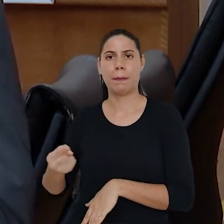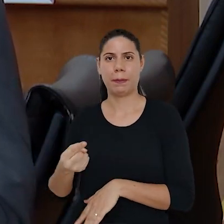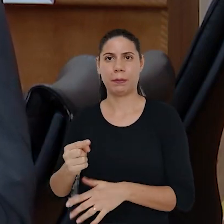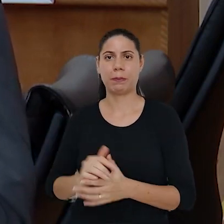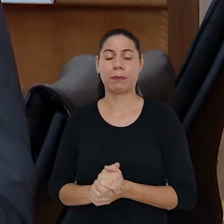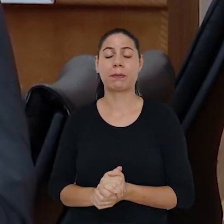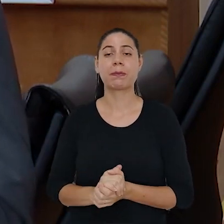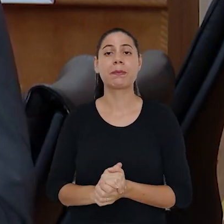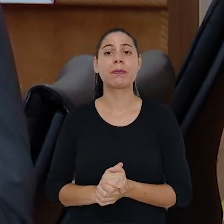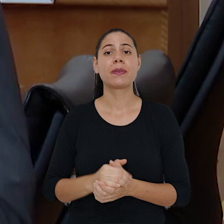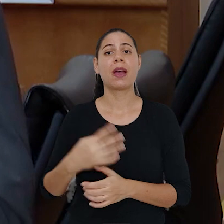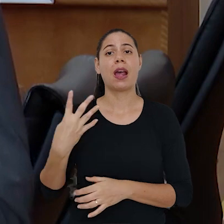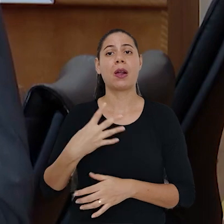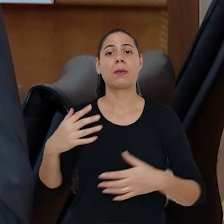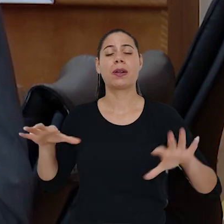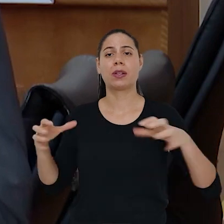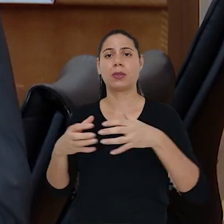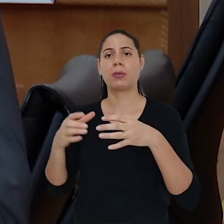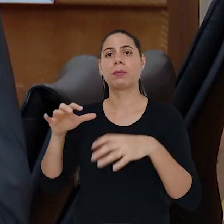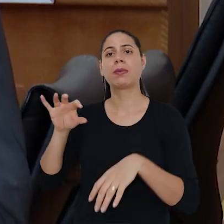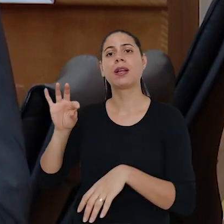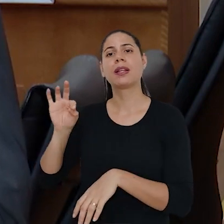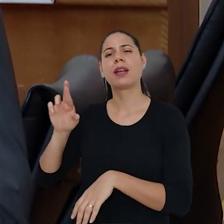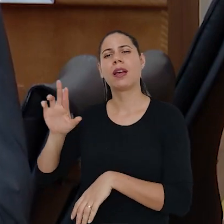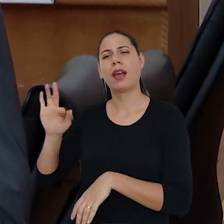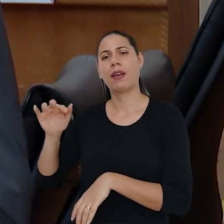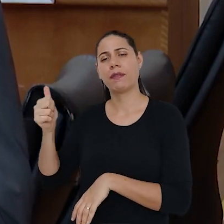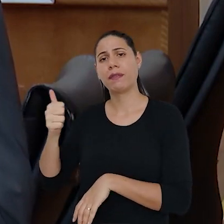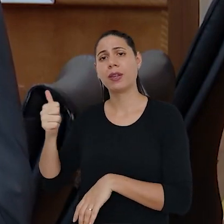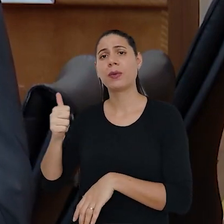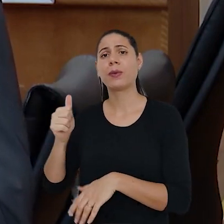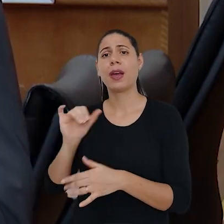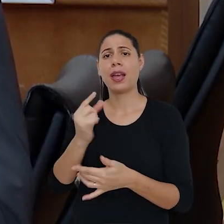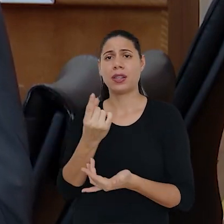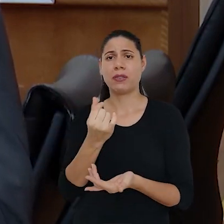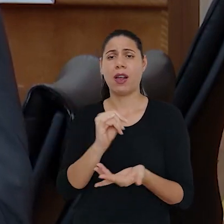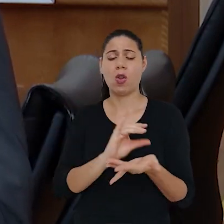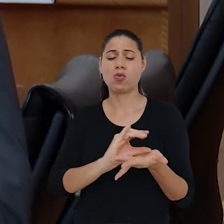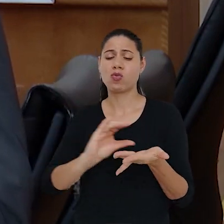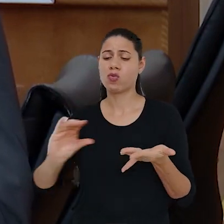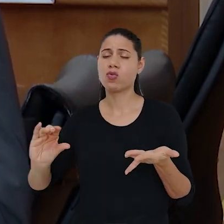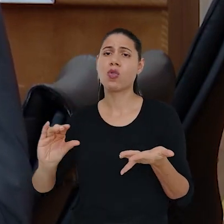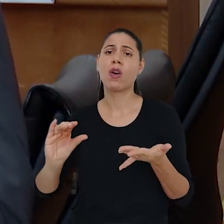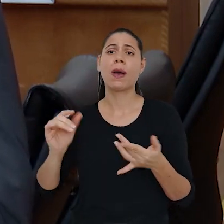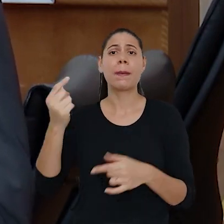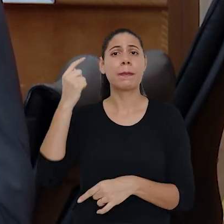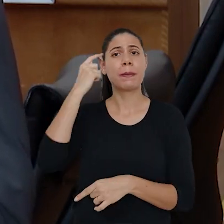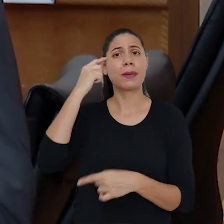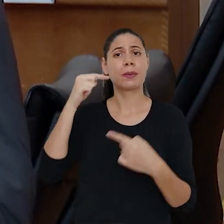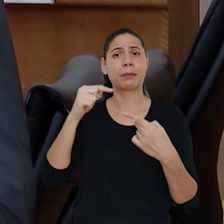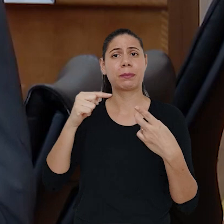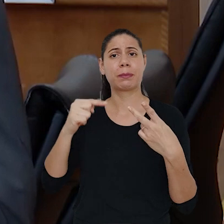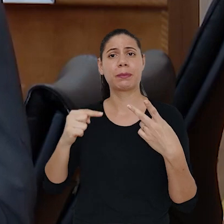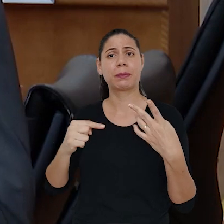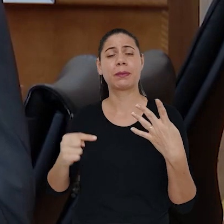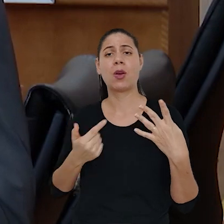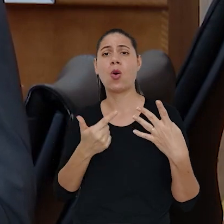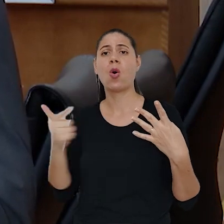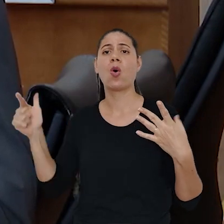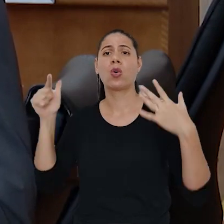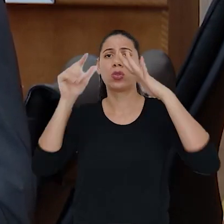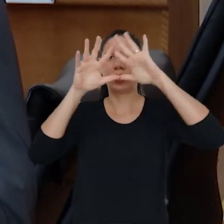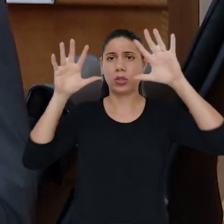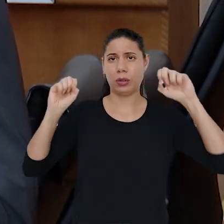mil. De acordo com a quarta turma do TRF1, a fixação deste valor levou em conta parâmetros indenizatórios adotados por